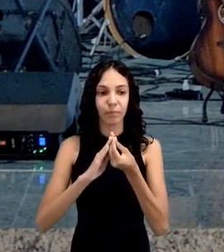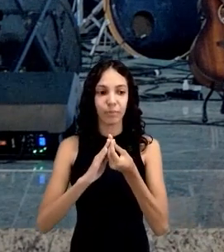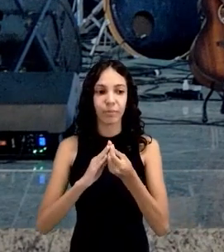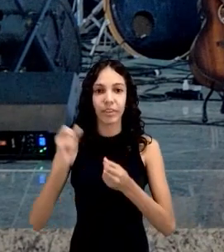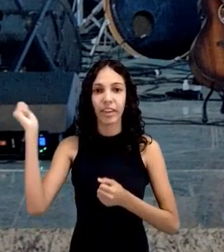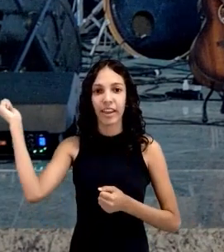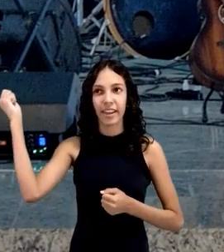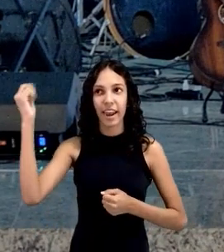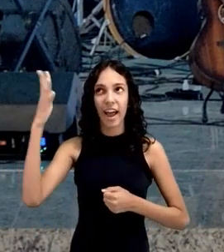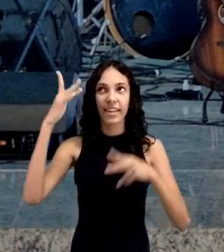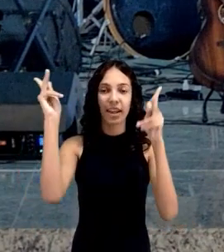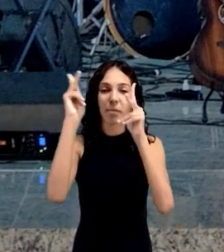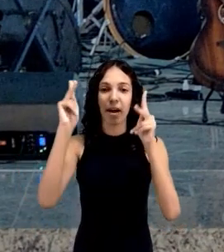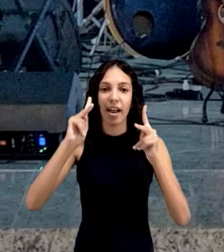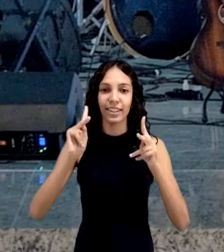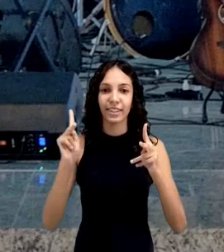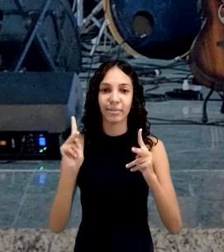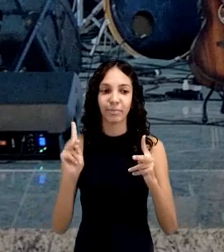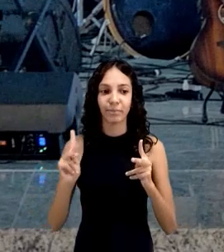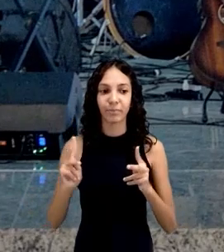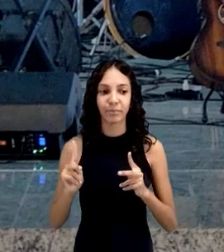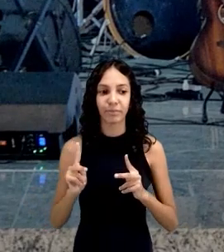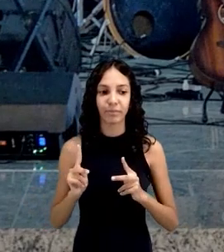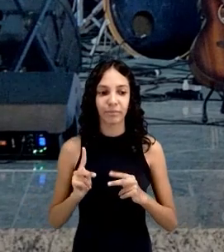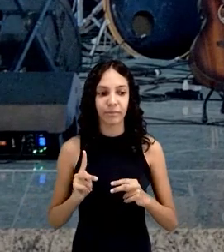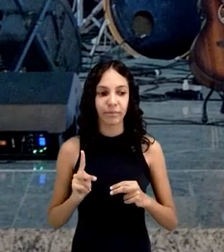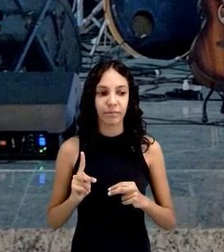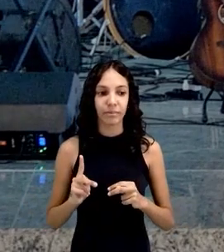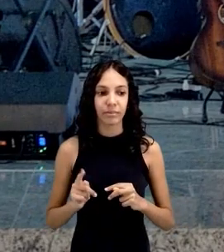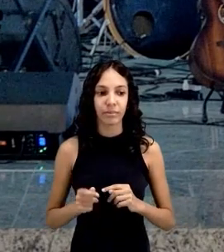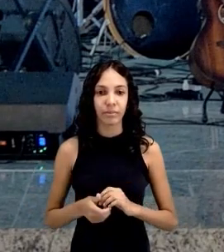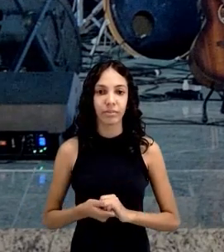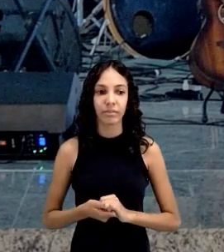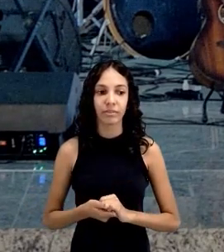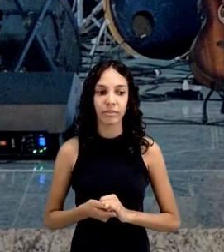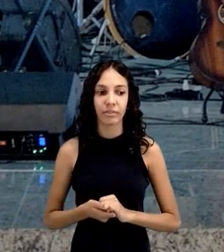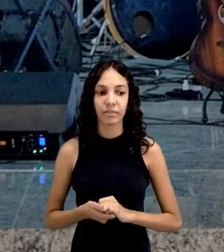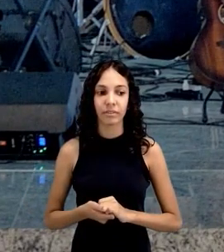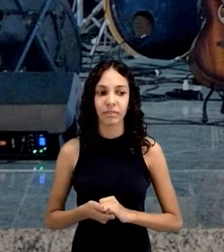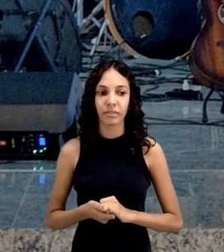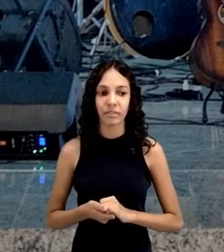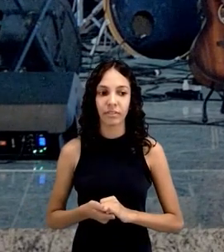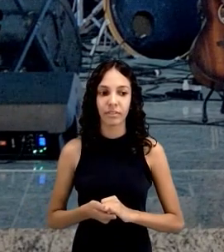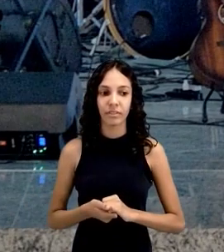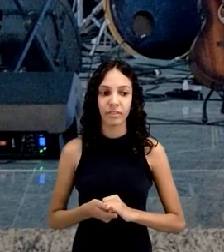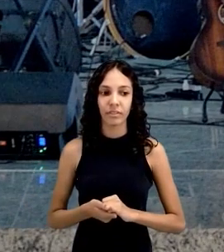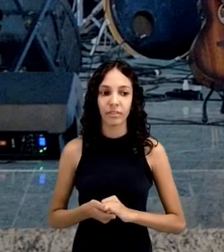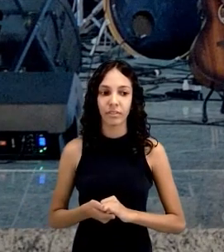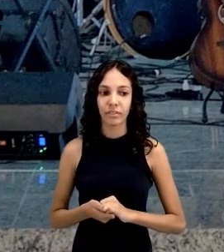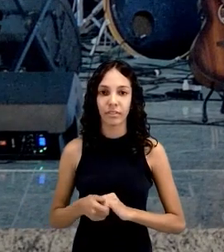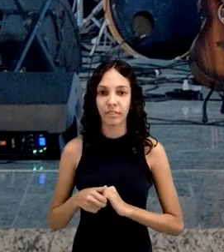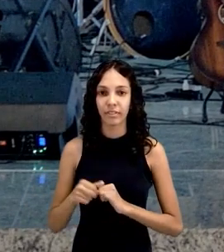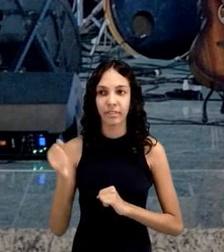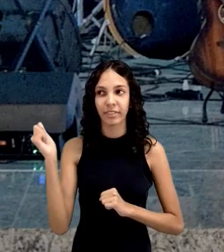Ainda está incompatível. Graças e paz, igreja. Amém. Coisa bonita.